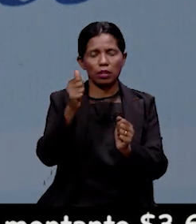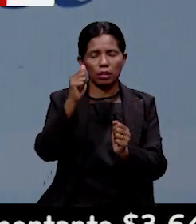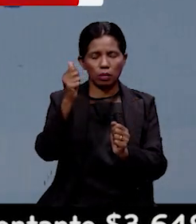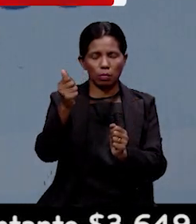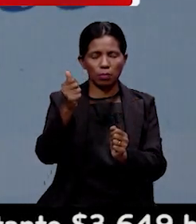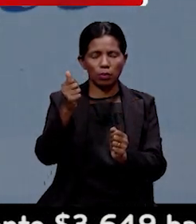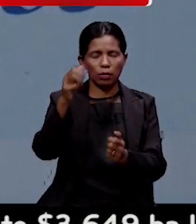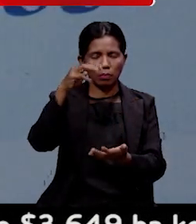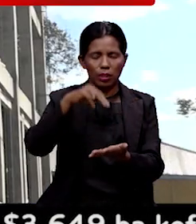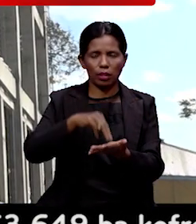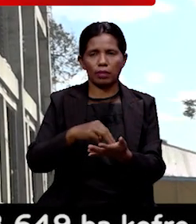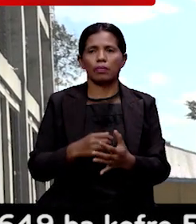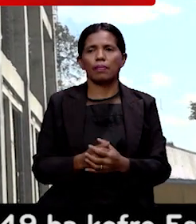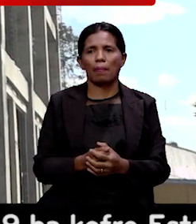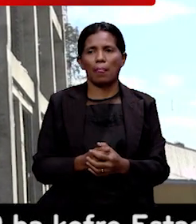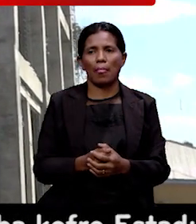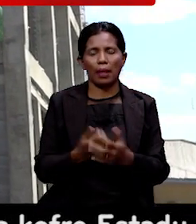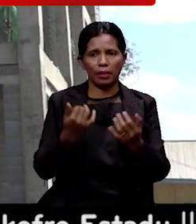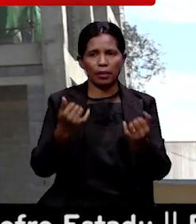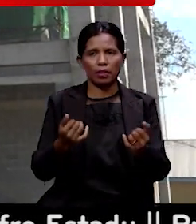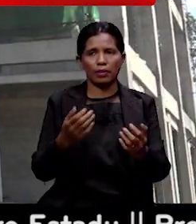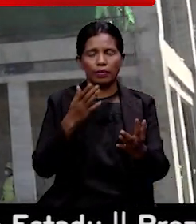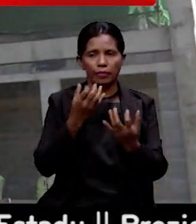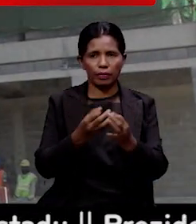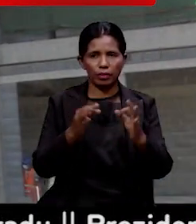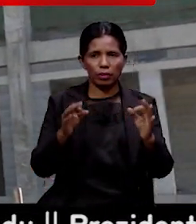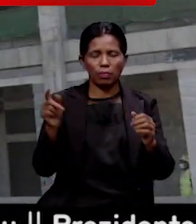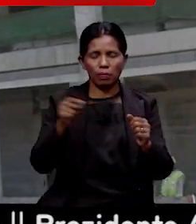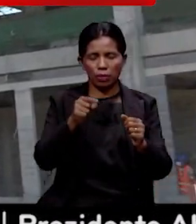ida. Construção refere daudaune atinge por